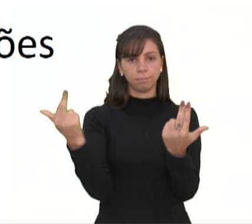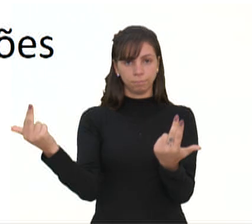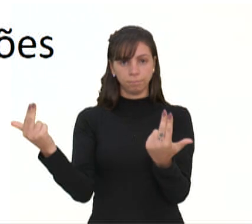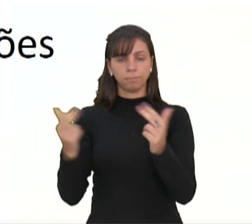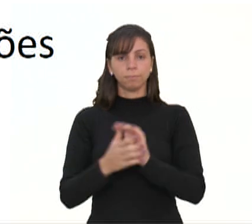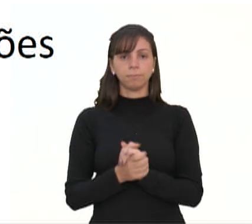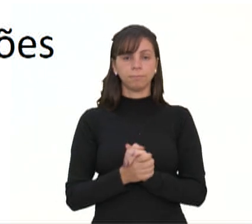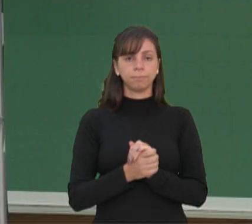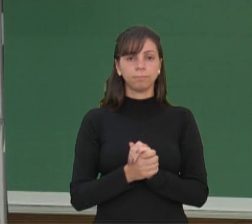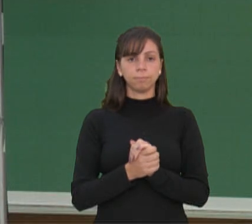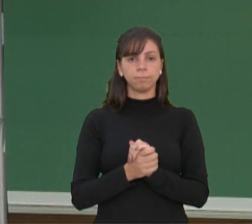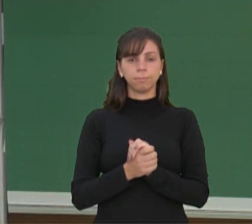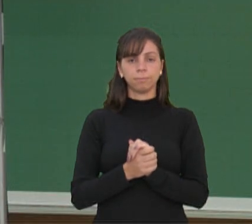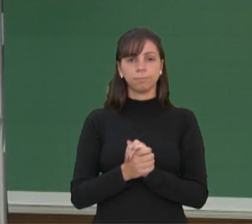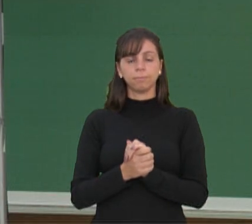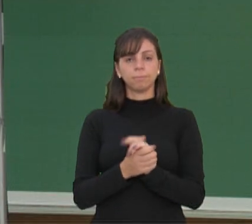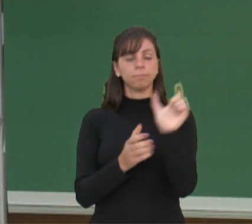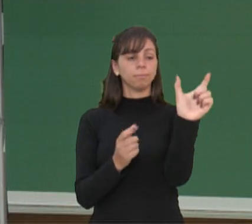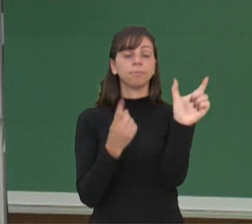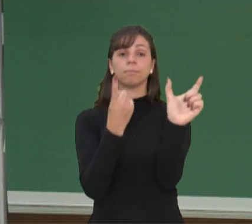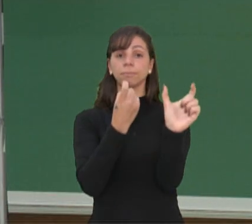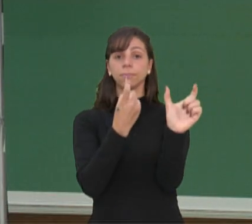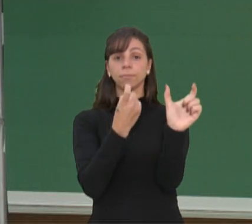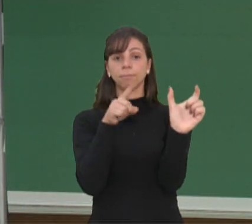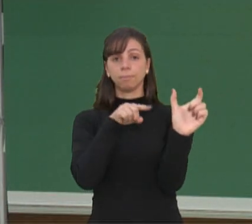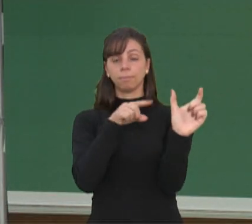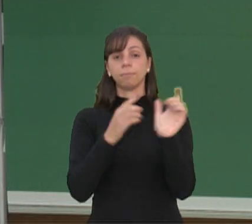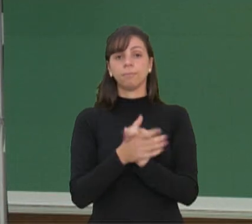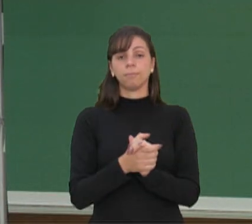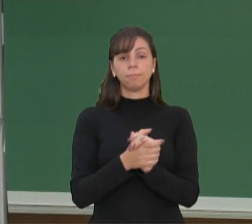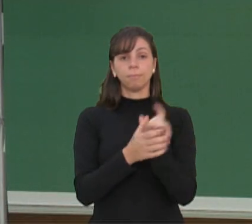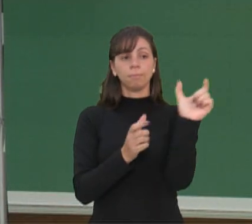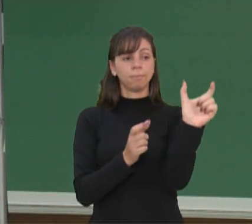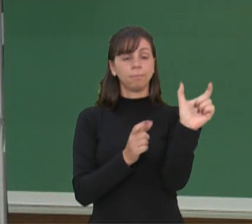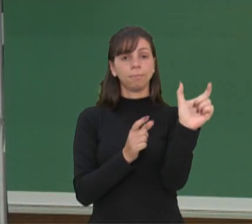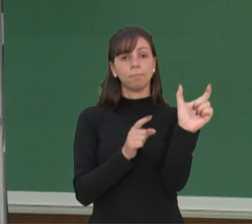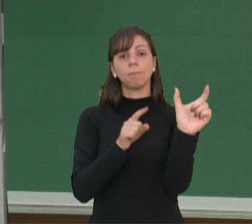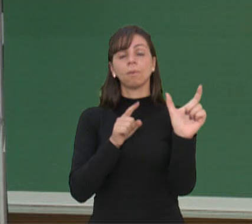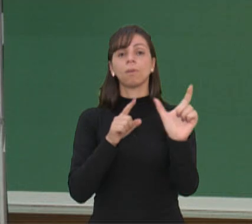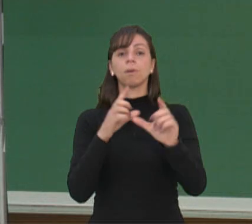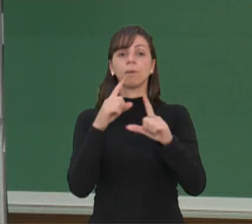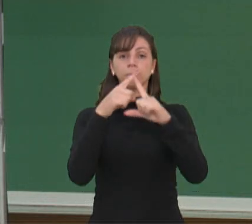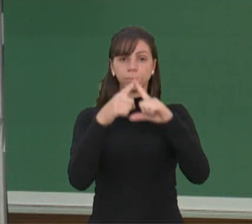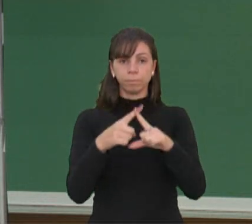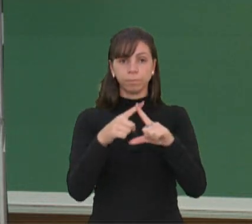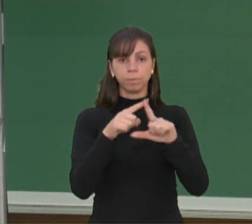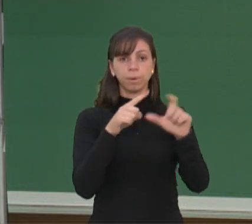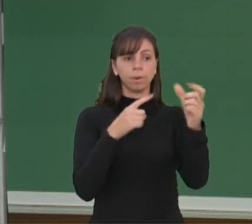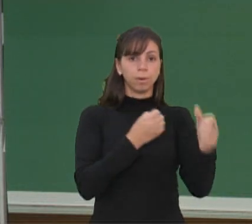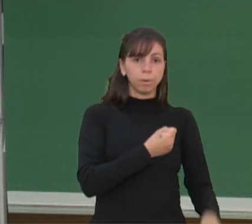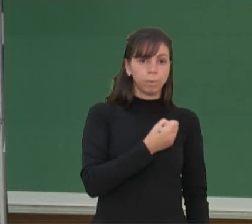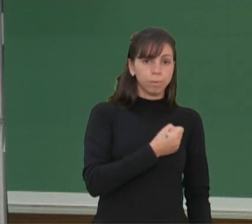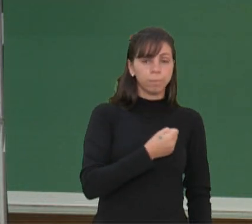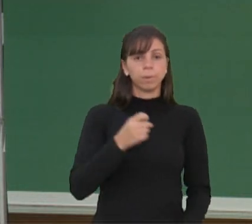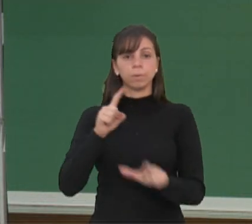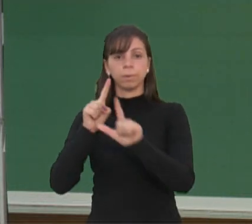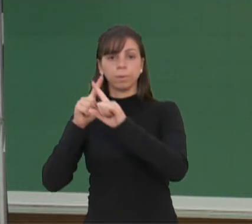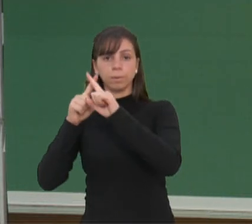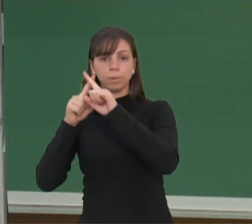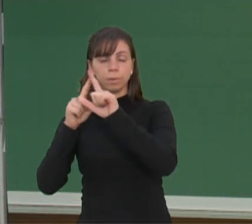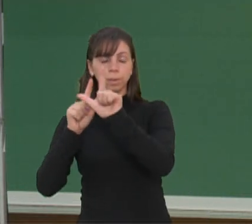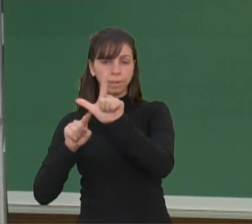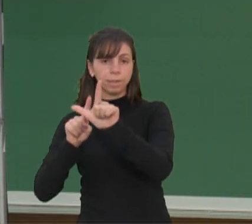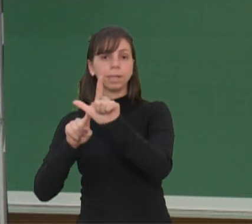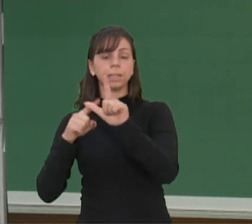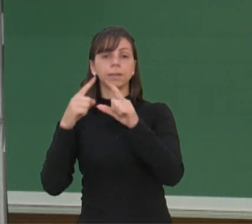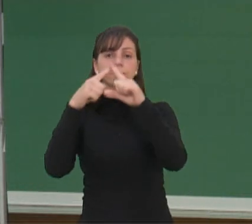monômio. Um monômio é uma expressão em que você multiplica número por letra, certo? E a soma dos expoentes dessas letras me